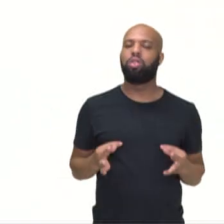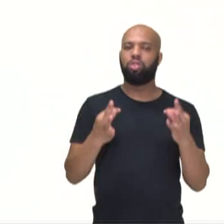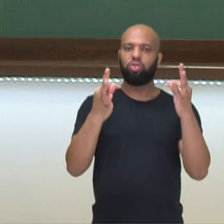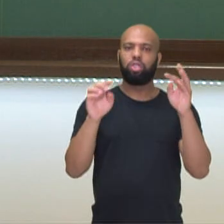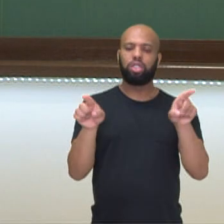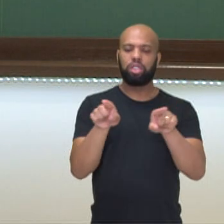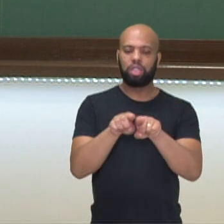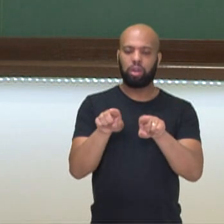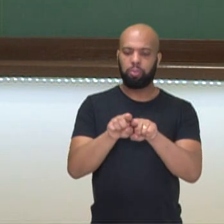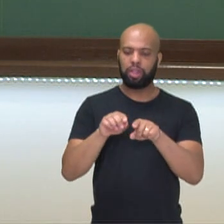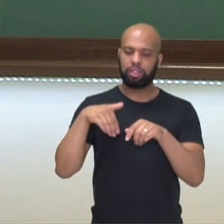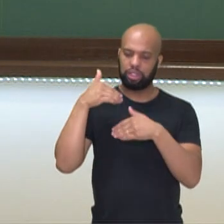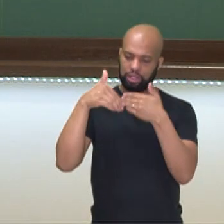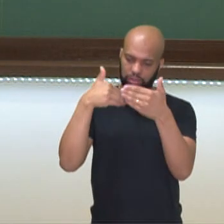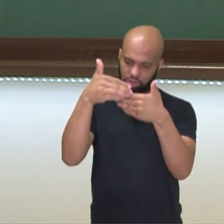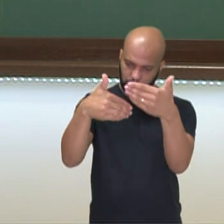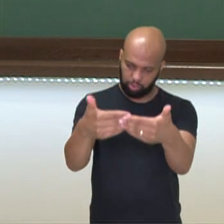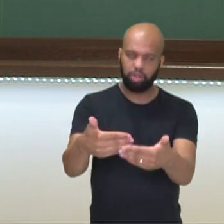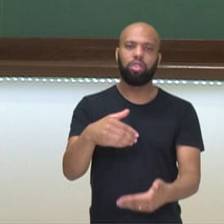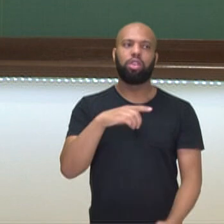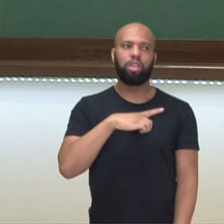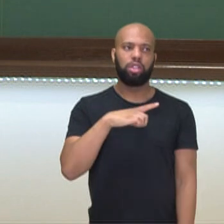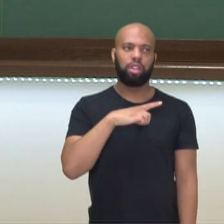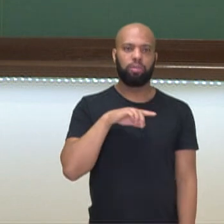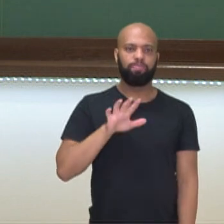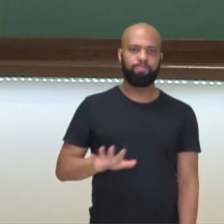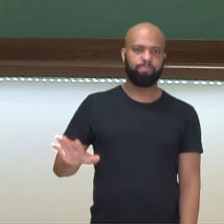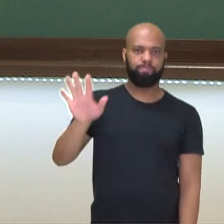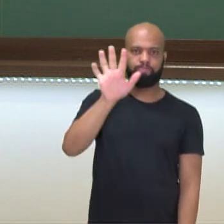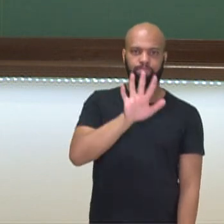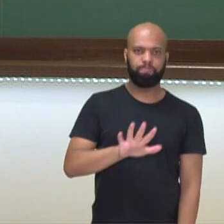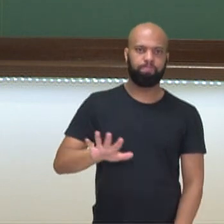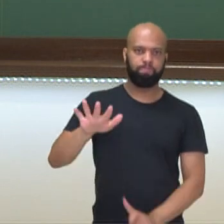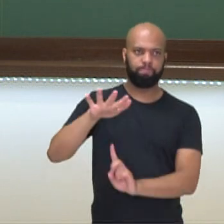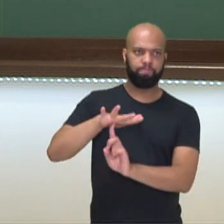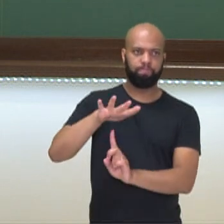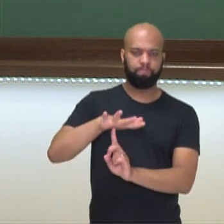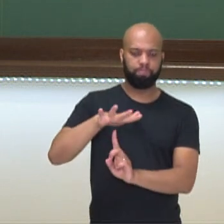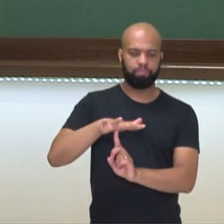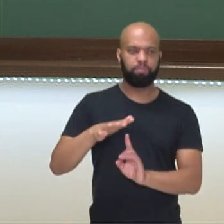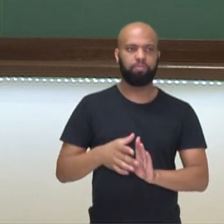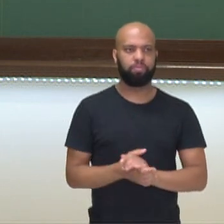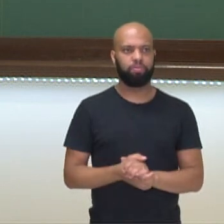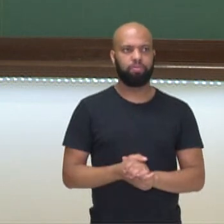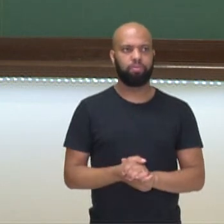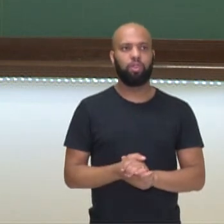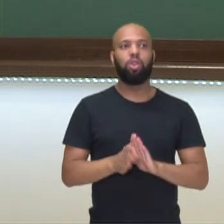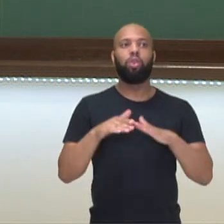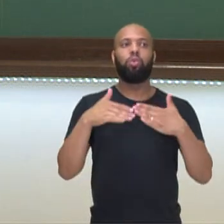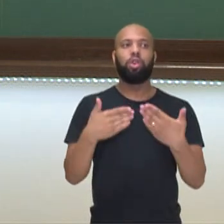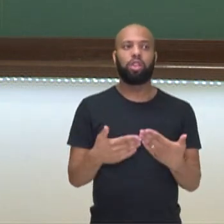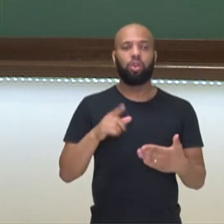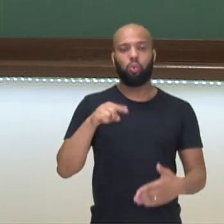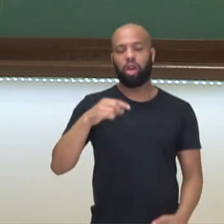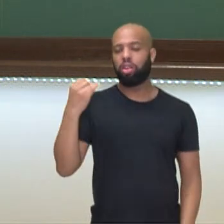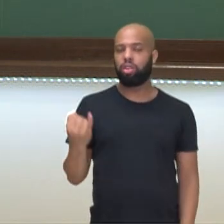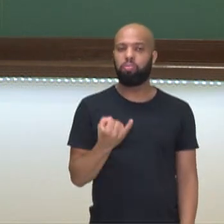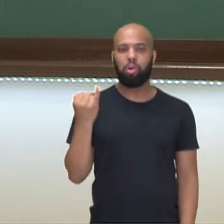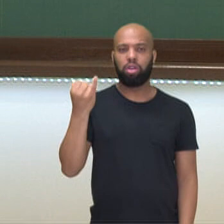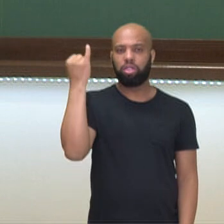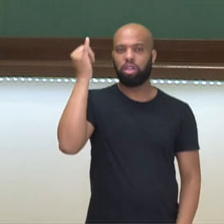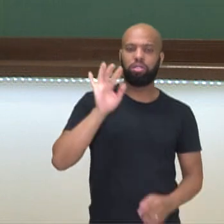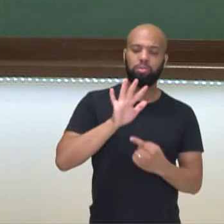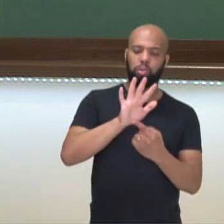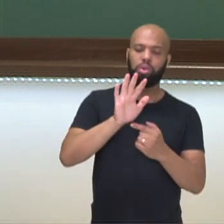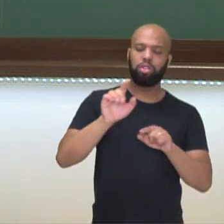e desenvolvimento que existe no território paranaense. Além dessa questão, é importante dizer que com